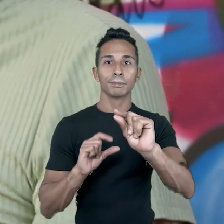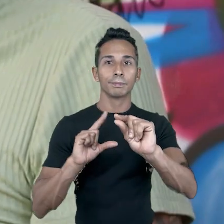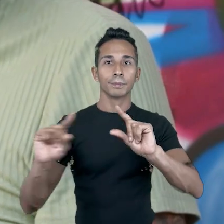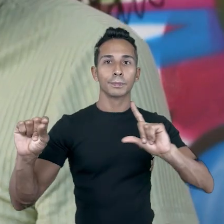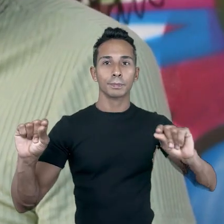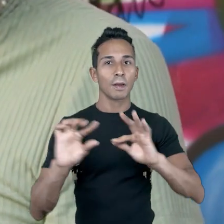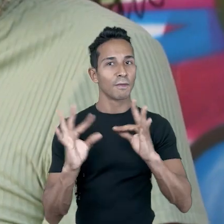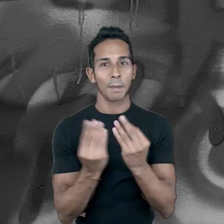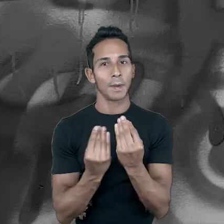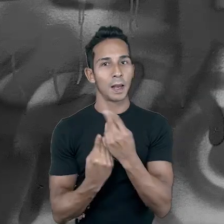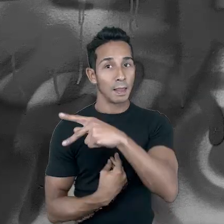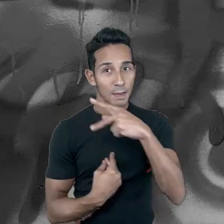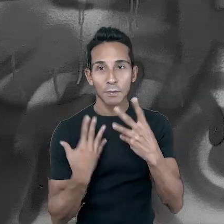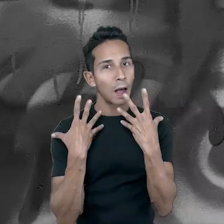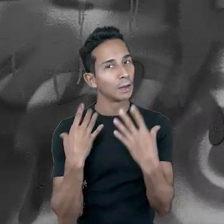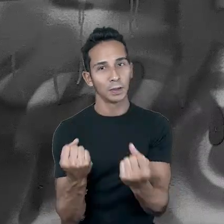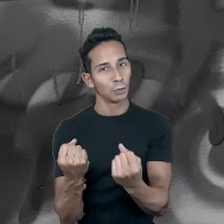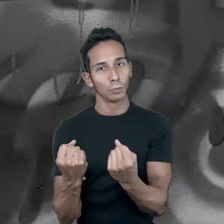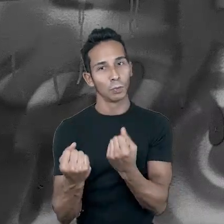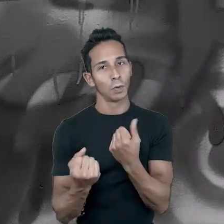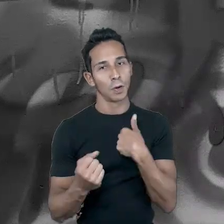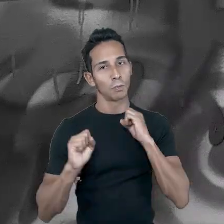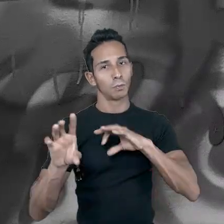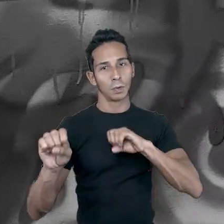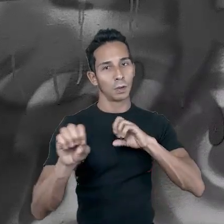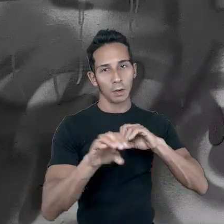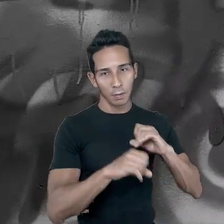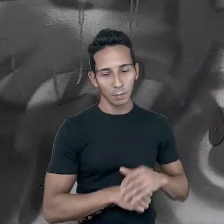eu perdi meus alunos, né, os pais tiraram os meus alunos,